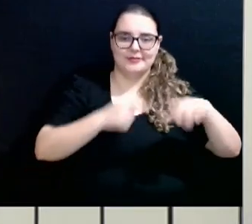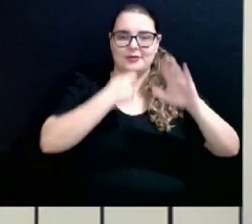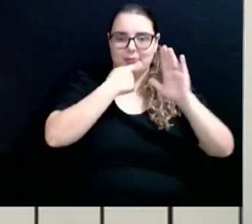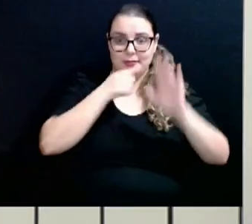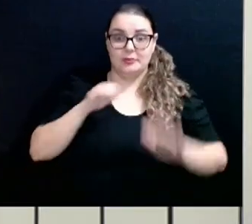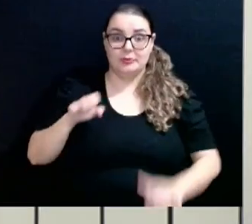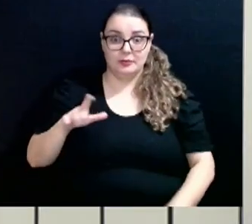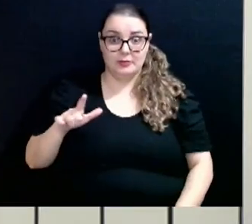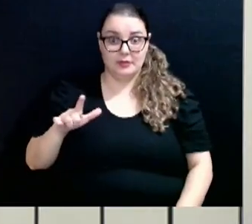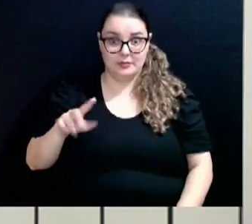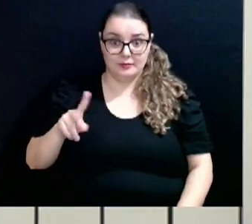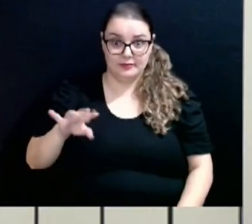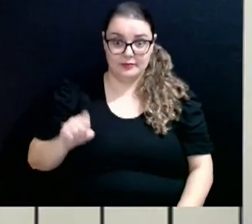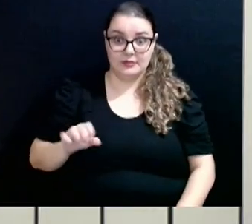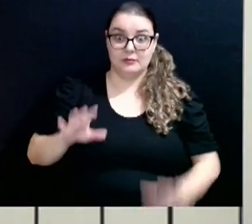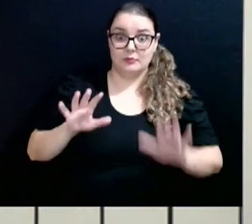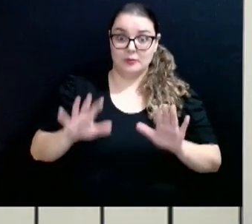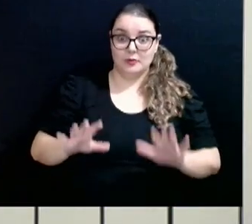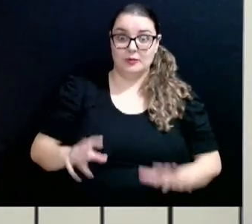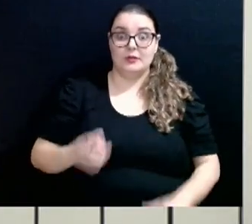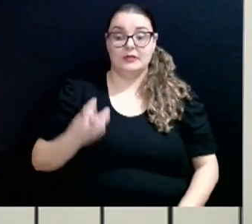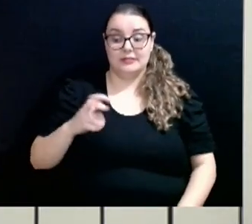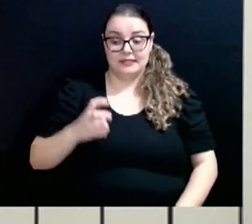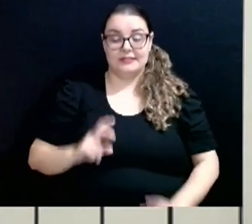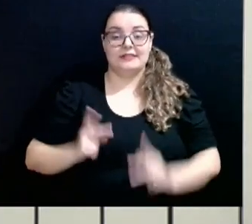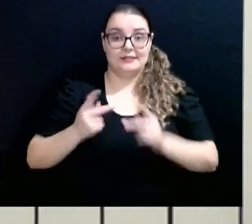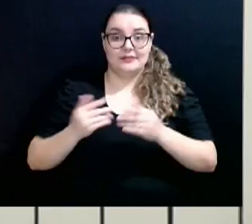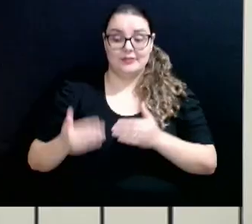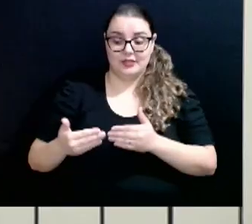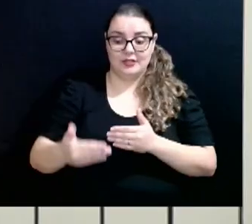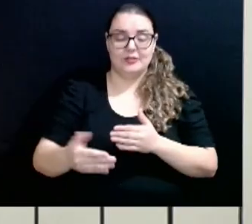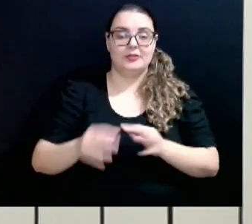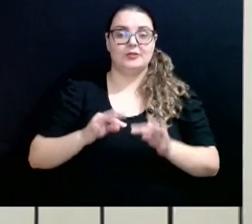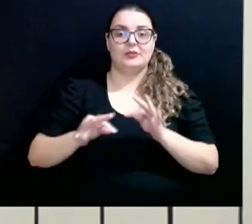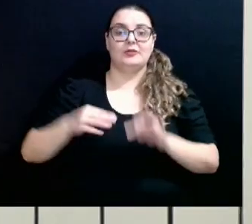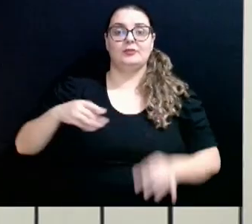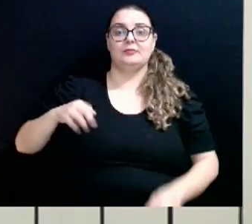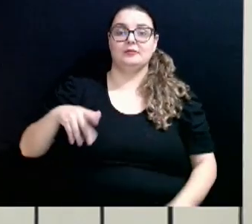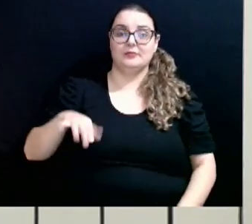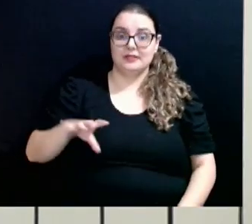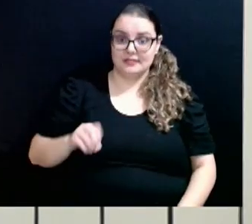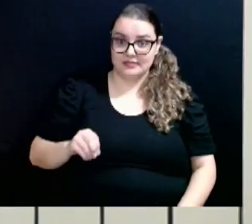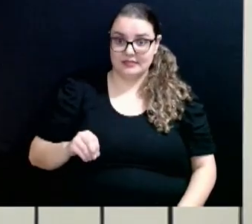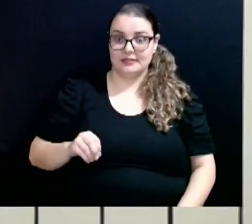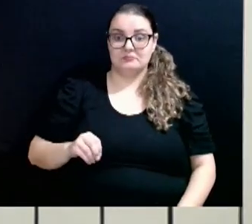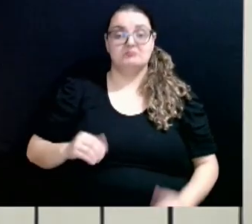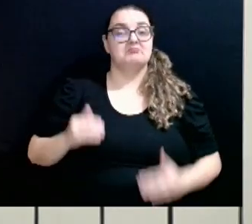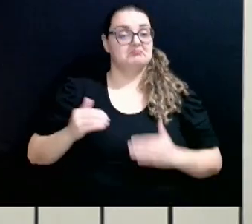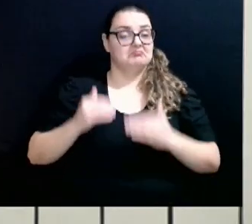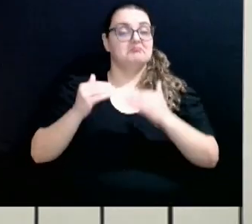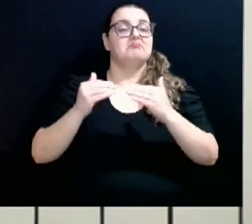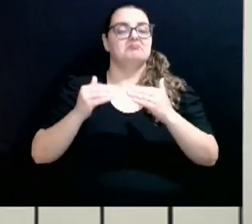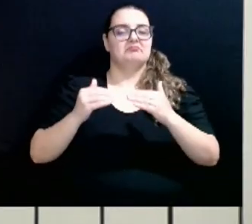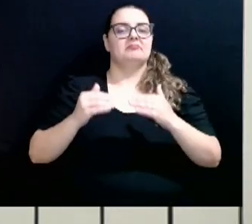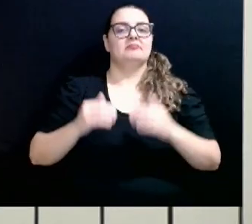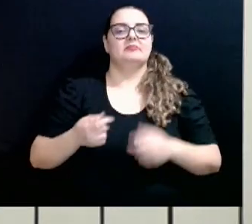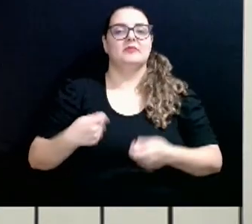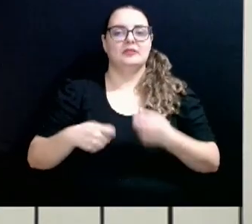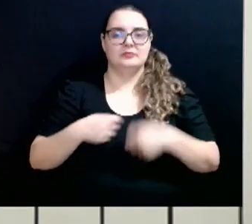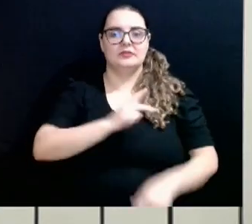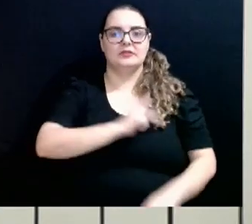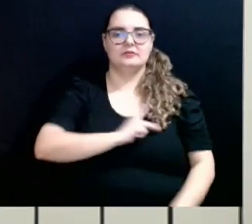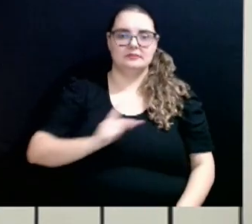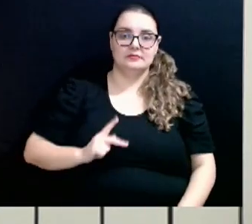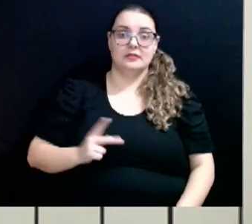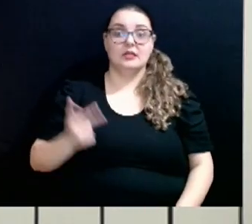Bom, quinta vitória consecutiva do técnico Marcelo Fernandes, está invicto à frente da Ponte e foi a segunda